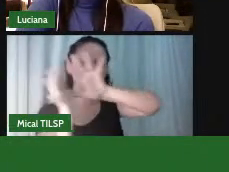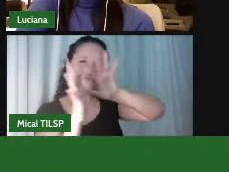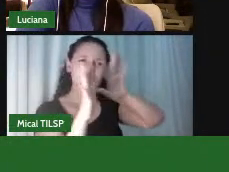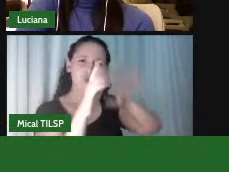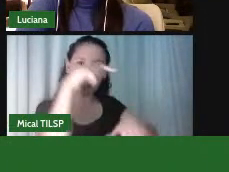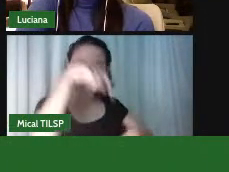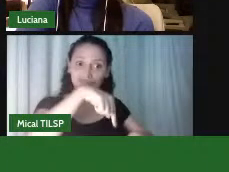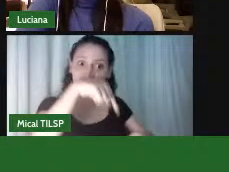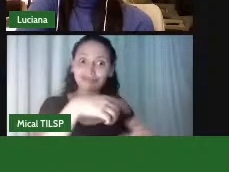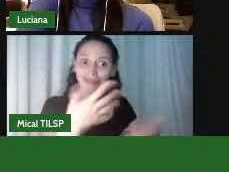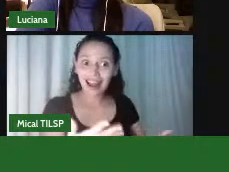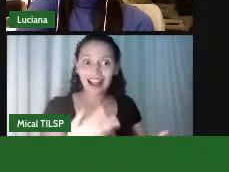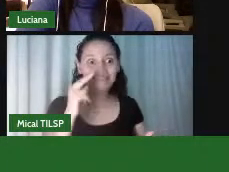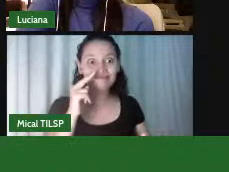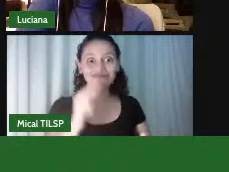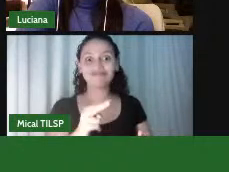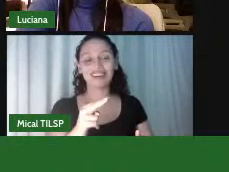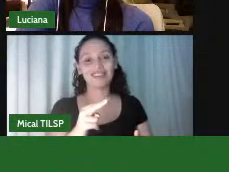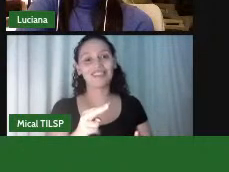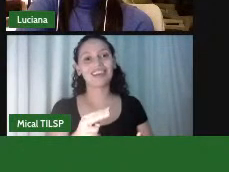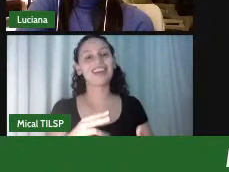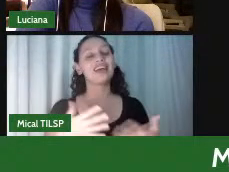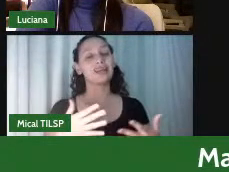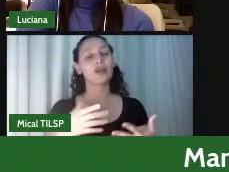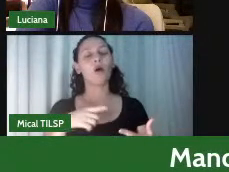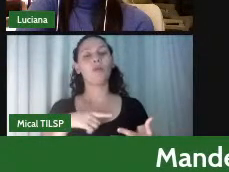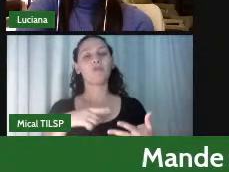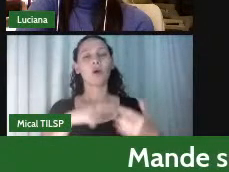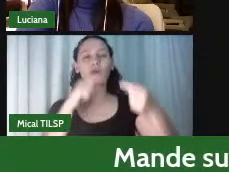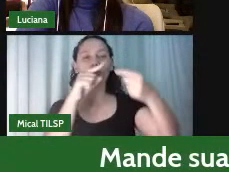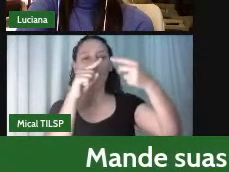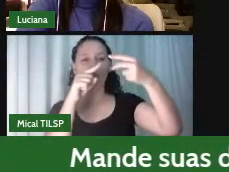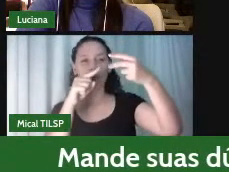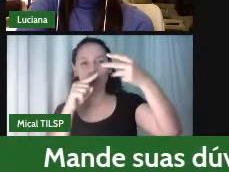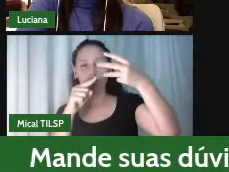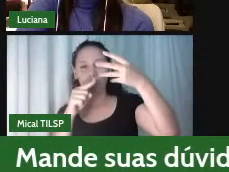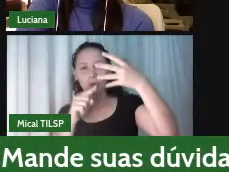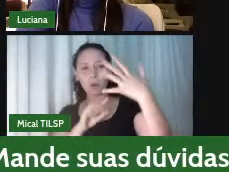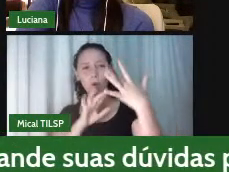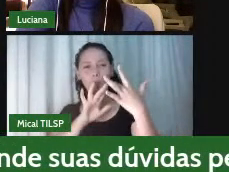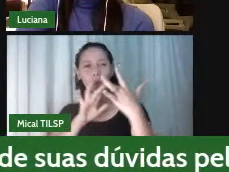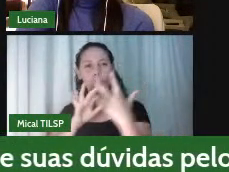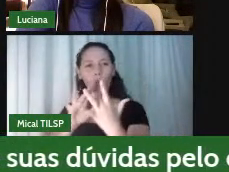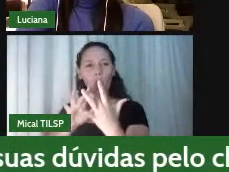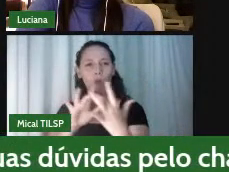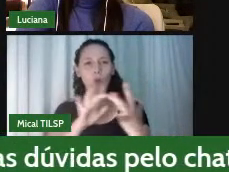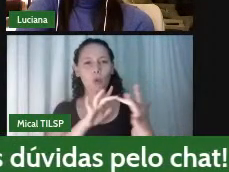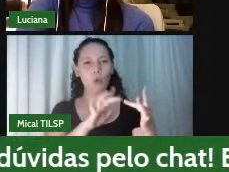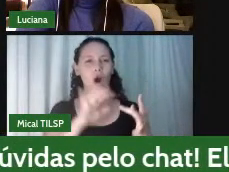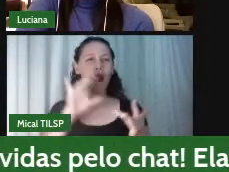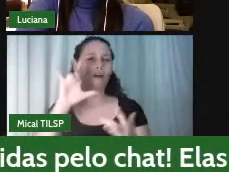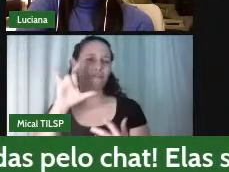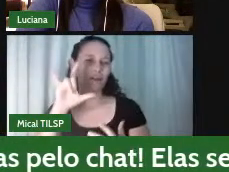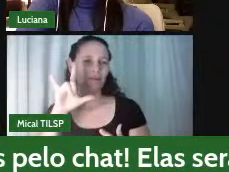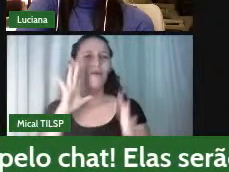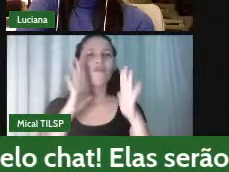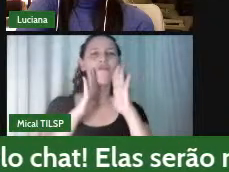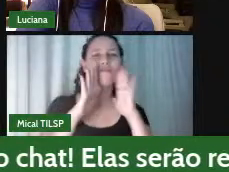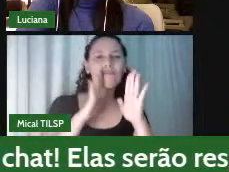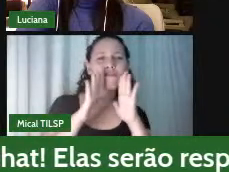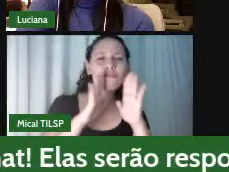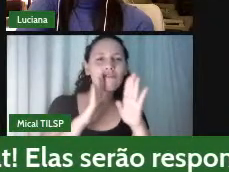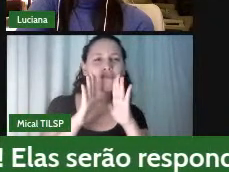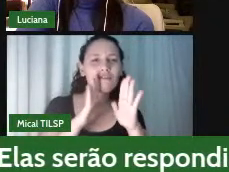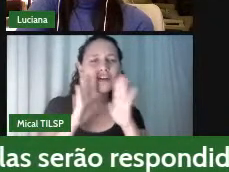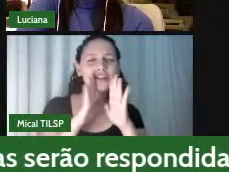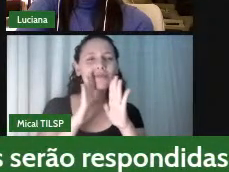prestigiar o nosso evento. Deixo todos os meus contatos digitais para vocês, e-mail, Instagram, Facebook, LinkedIn,